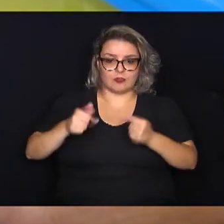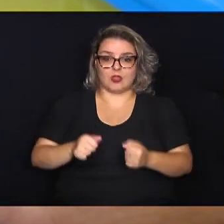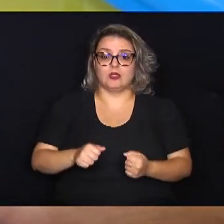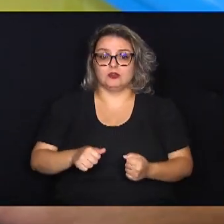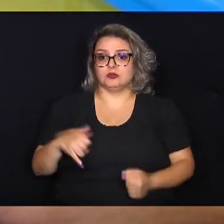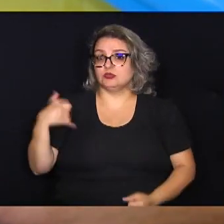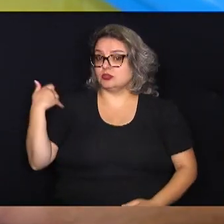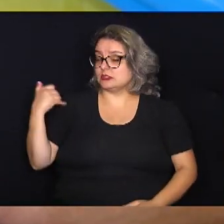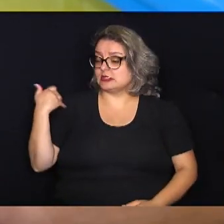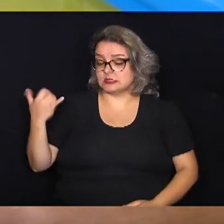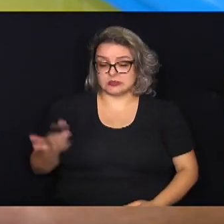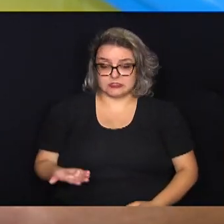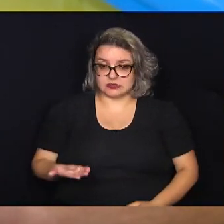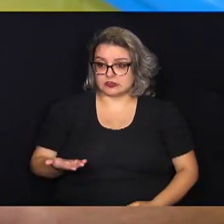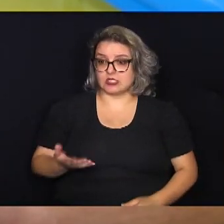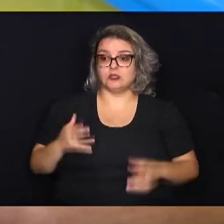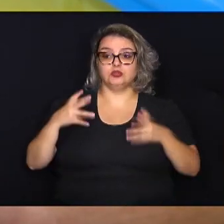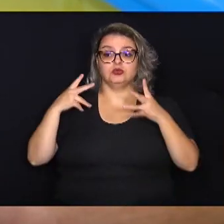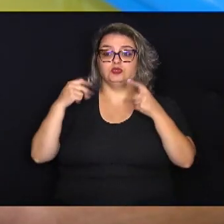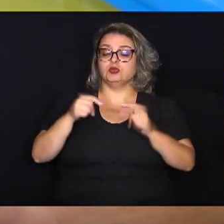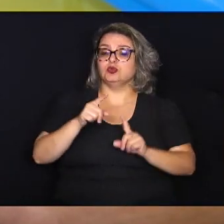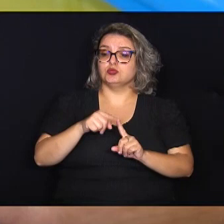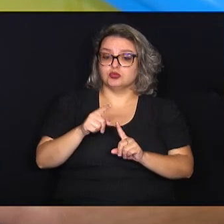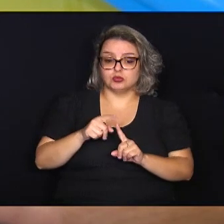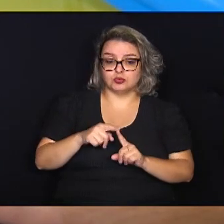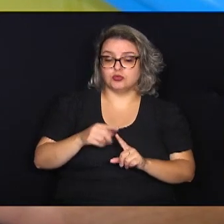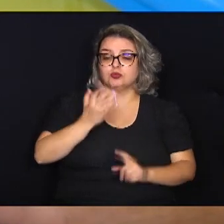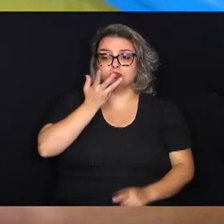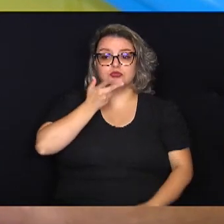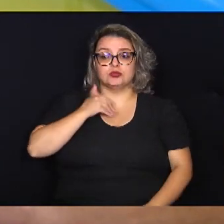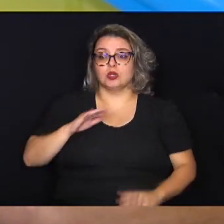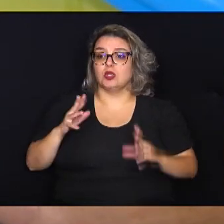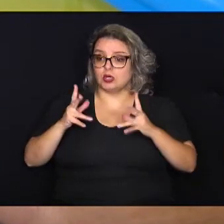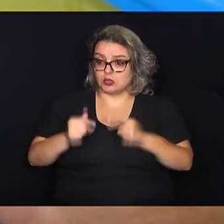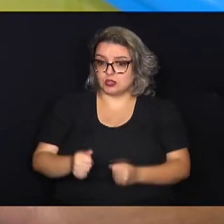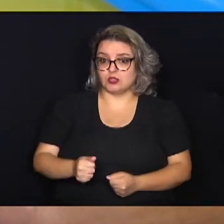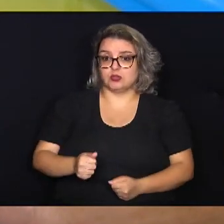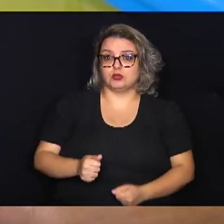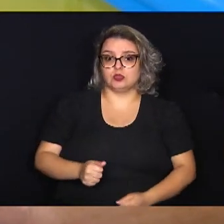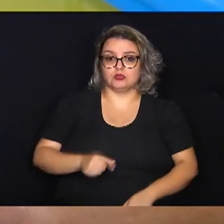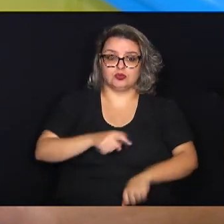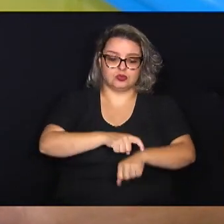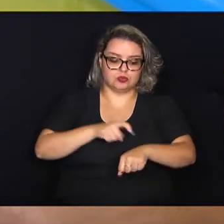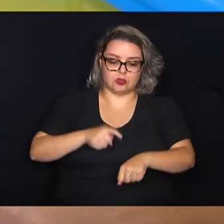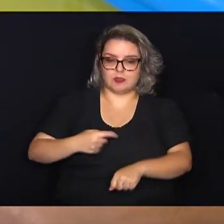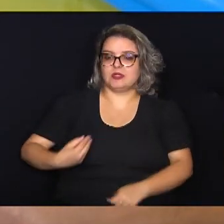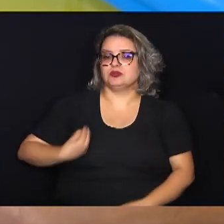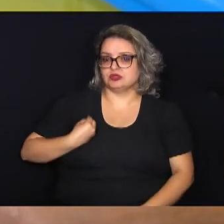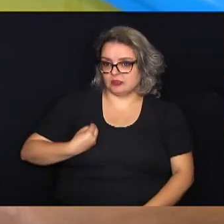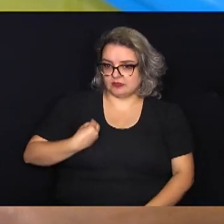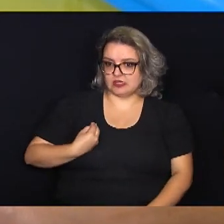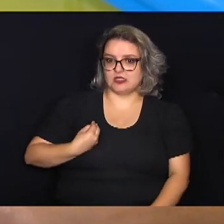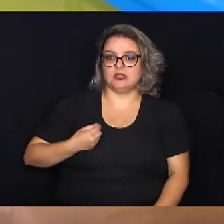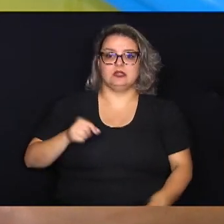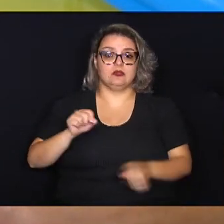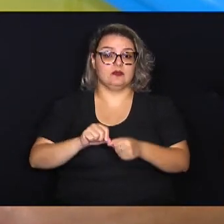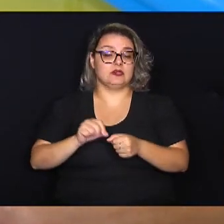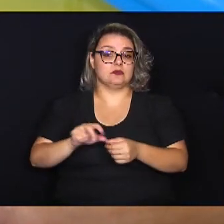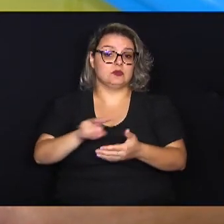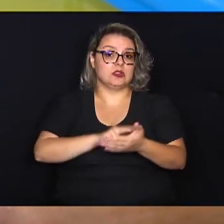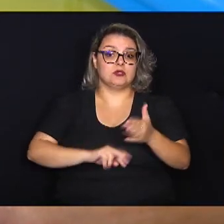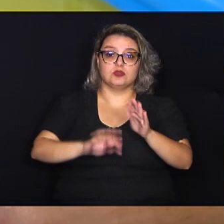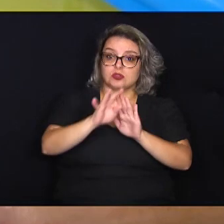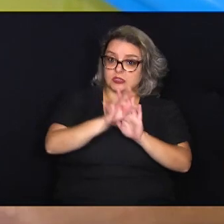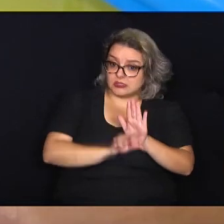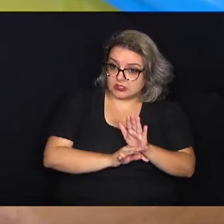faixas etárias, todos os tipos de criança e todas as infâncias. Então, fazemos leituras de textos e também